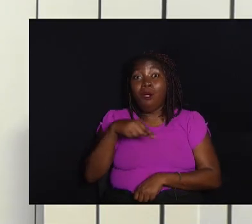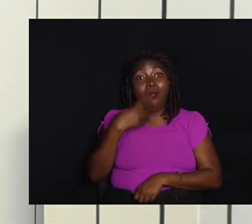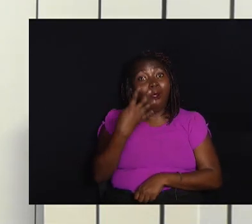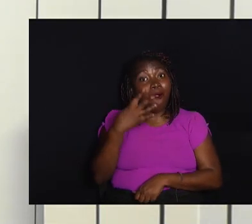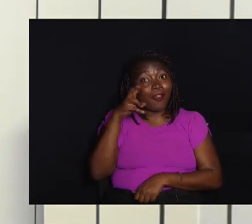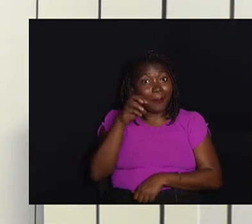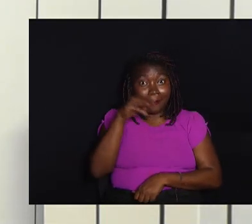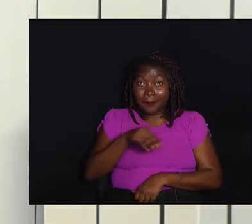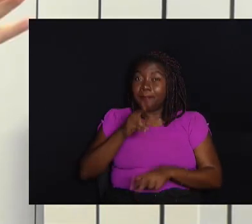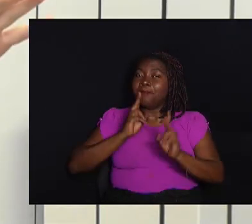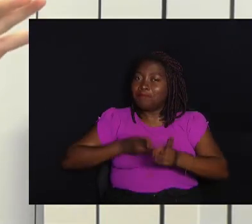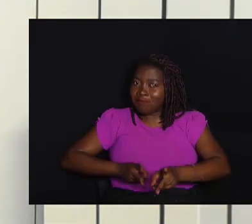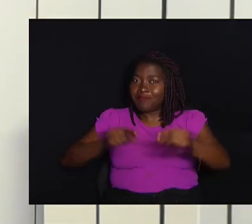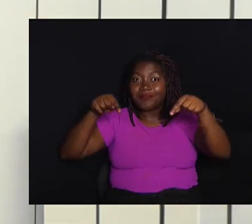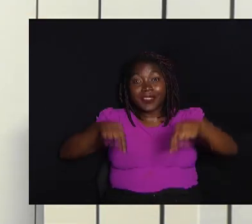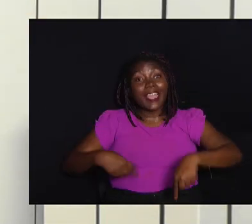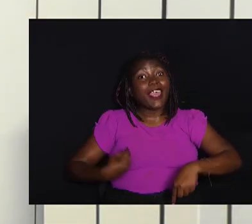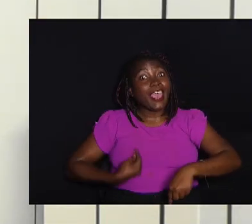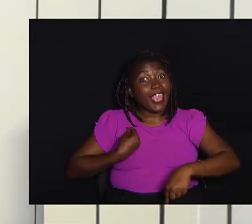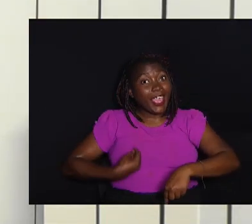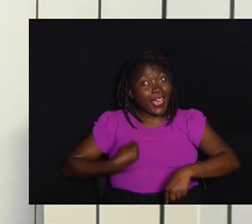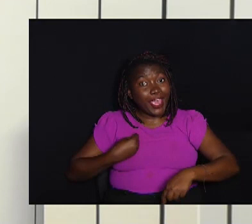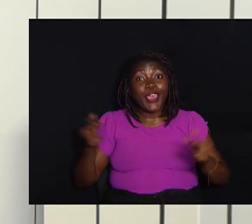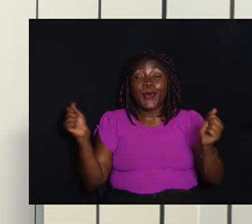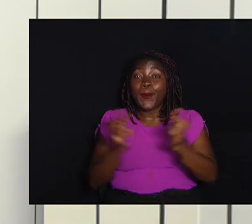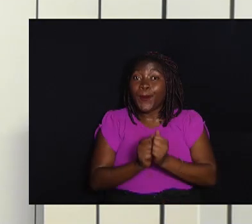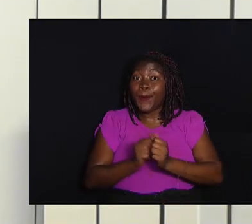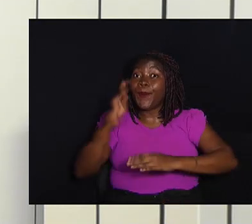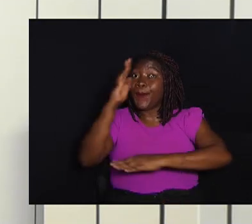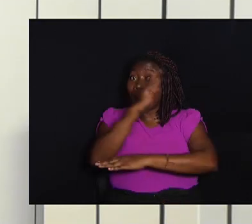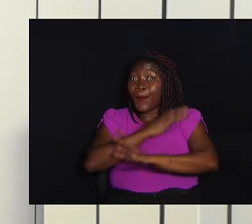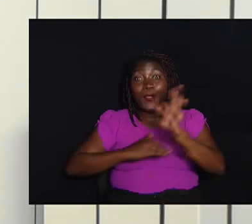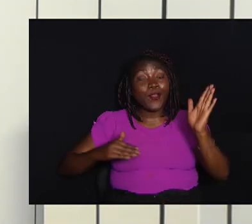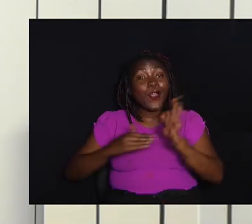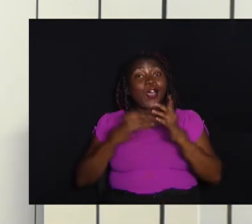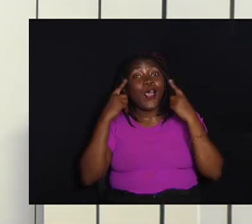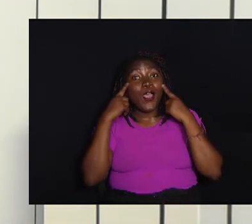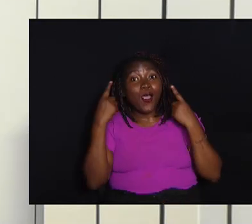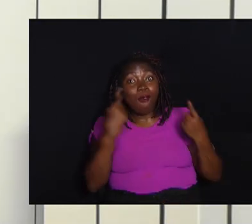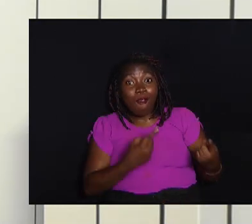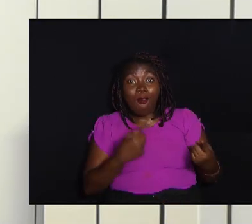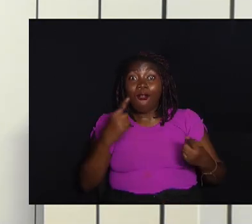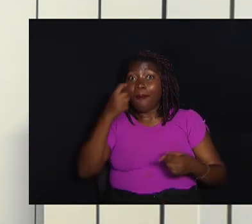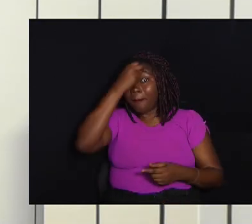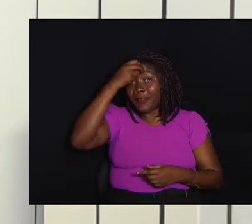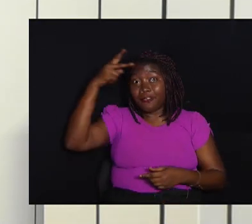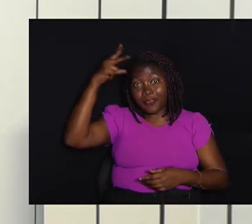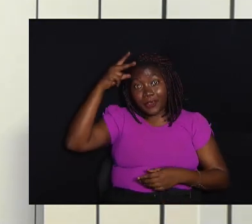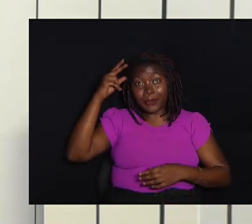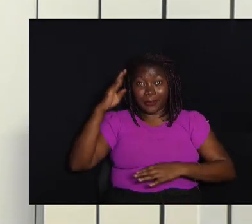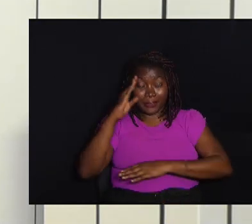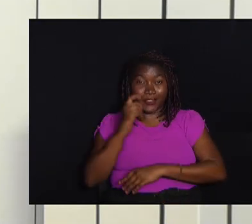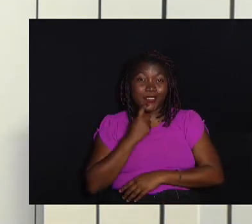11h45, a gente segue aqui ao vivo com o Câmara Total. E olha só, hein? A Prefeitura de Campinas iniciou a